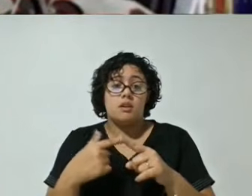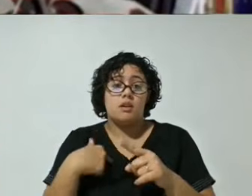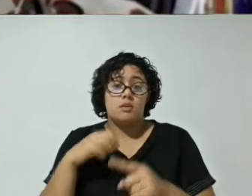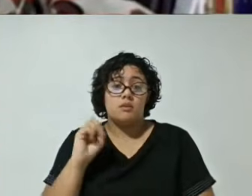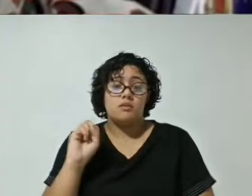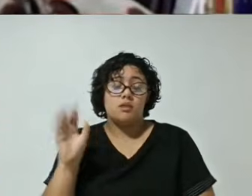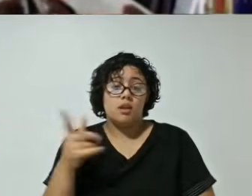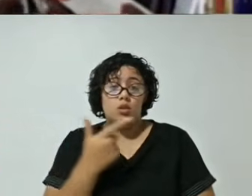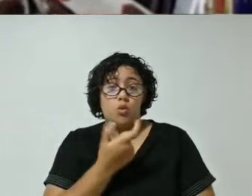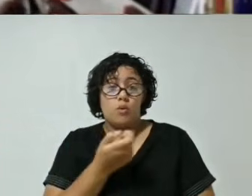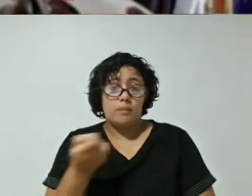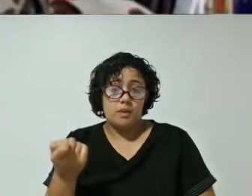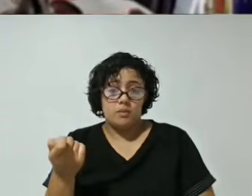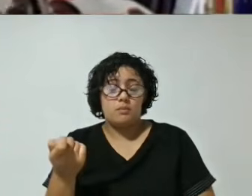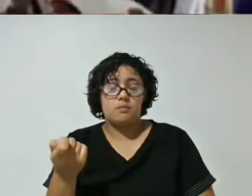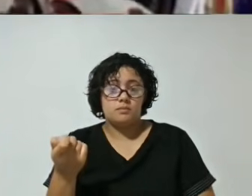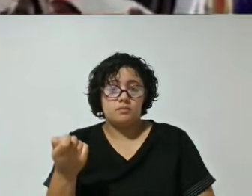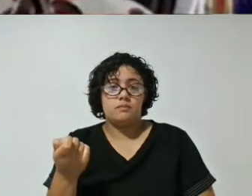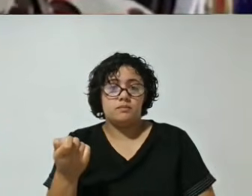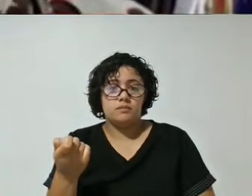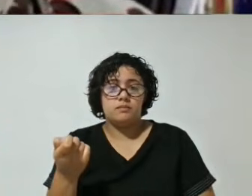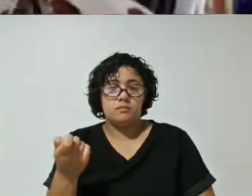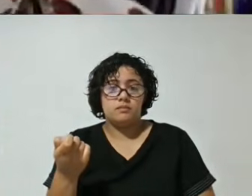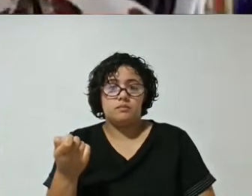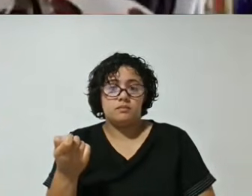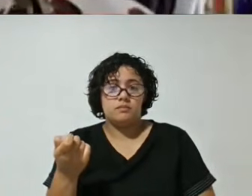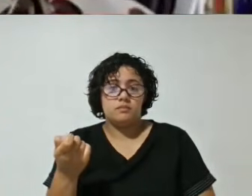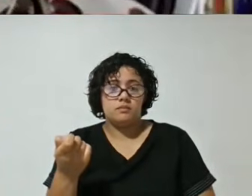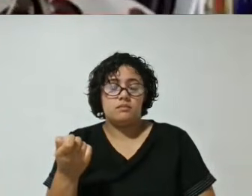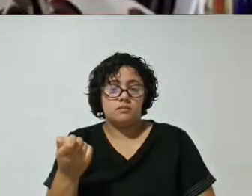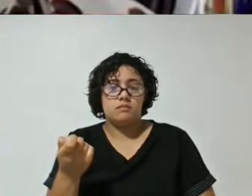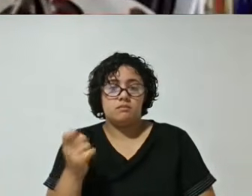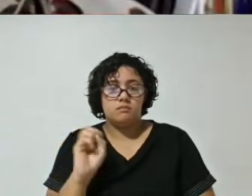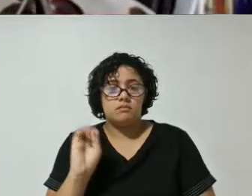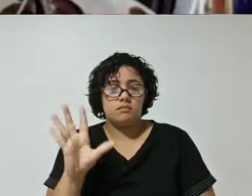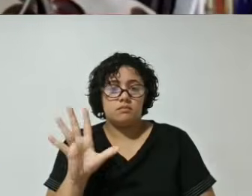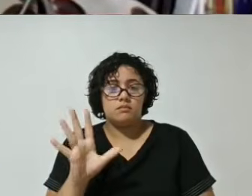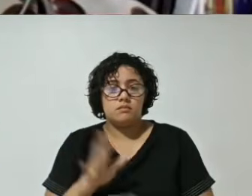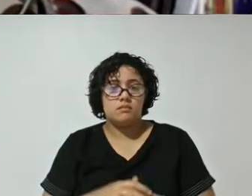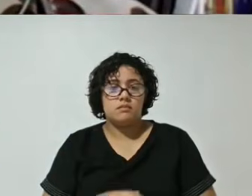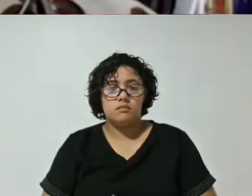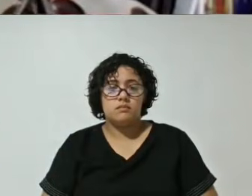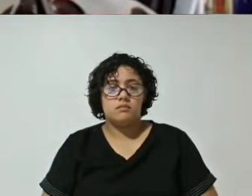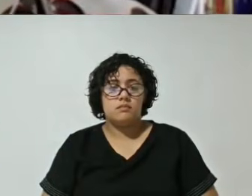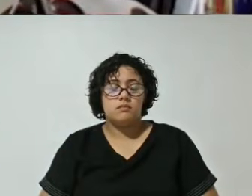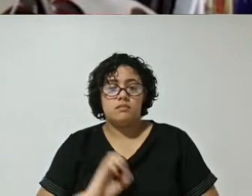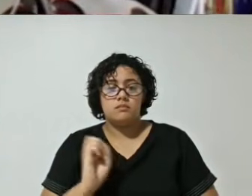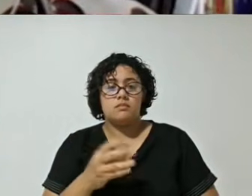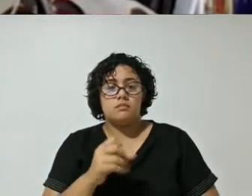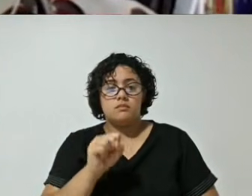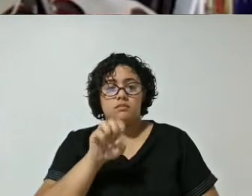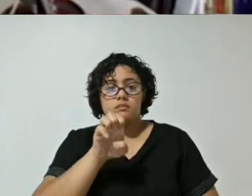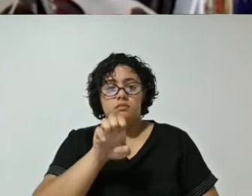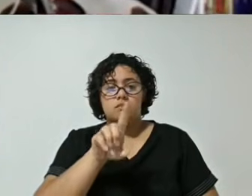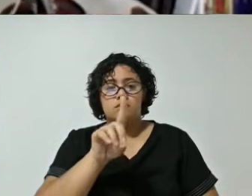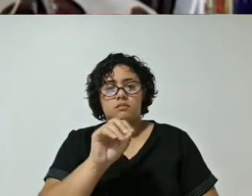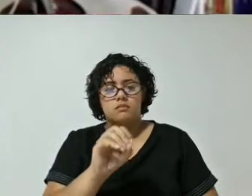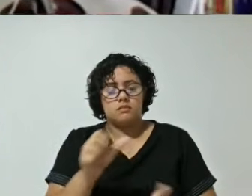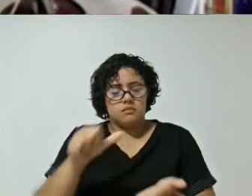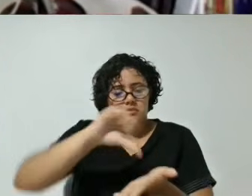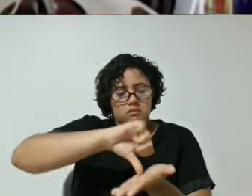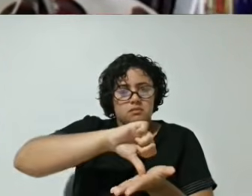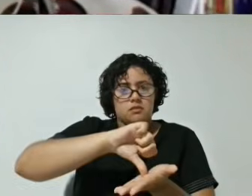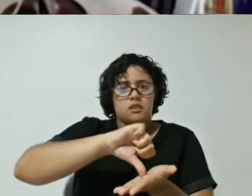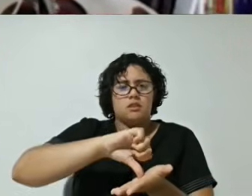2000. você saiu em Eu saí em 2000. 2000. Saí em Uhum. 2000. A nova sede foi inaugurada